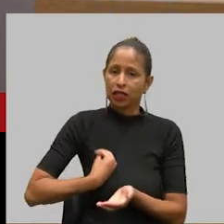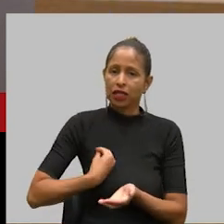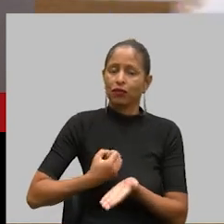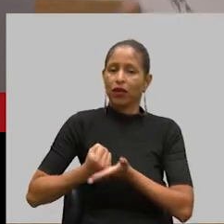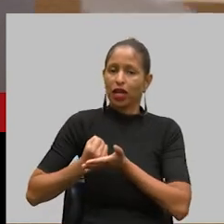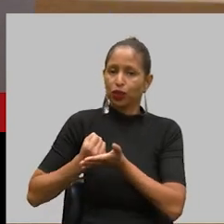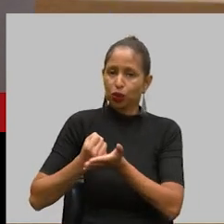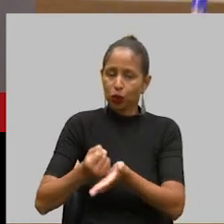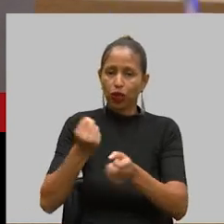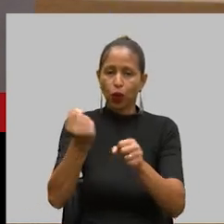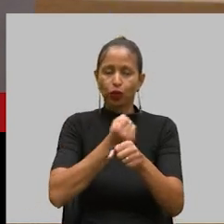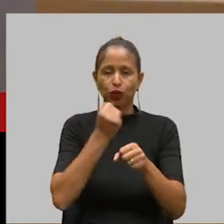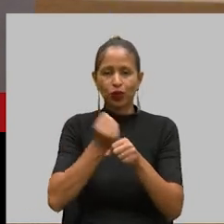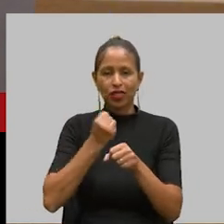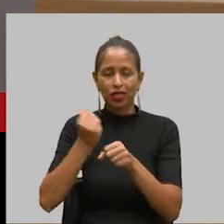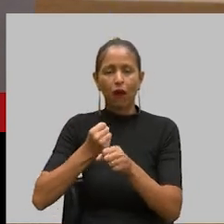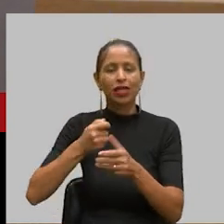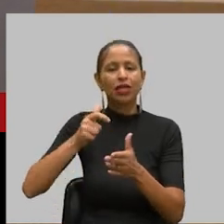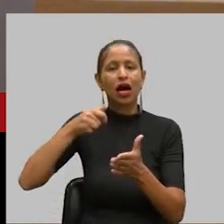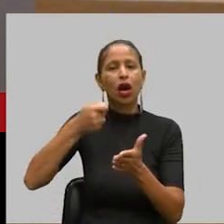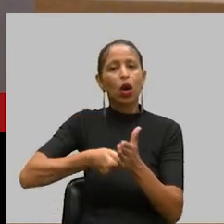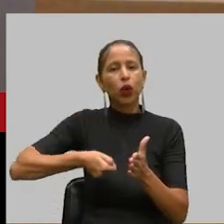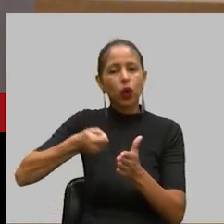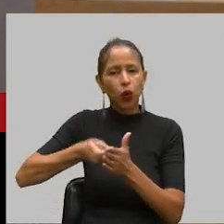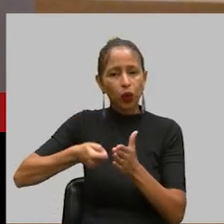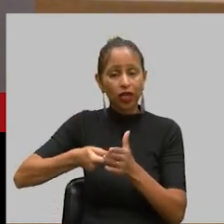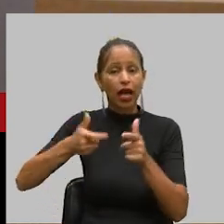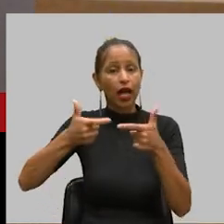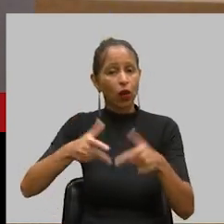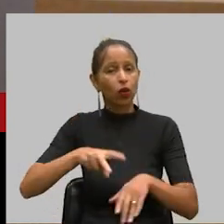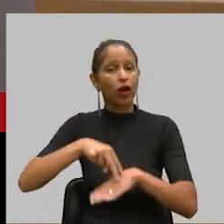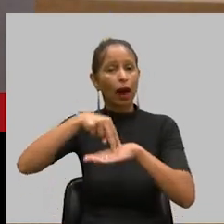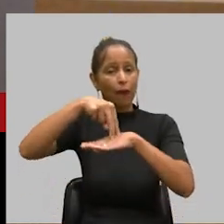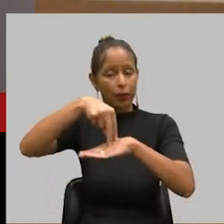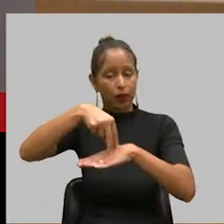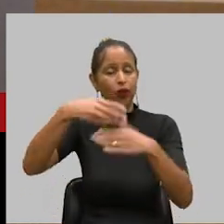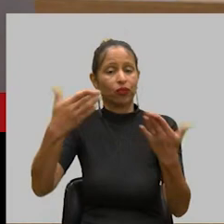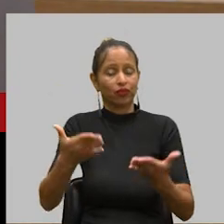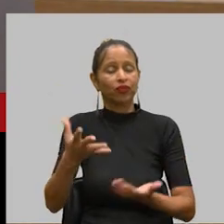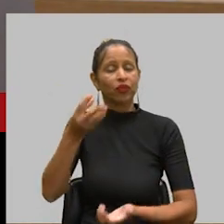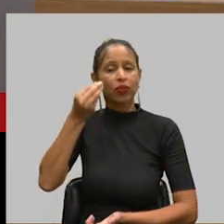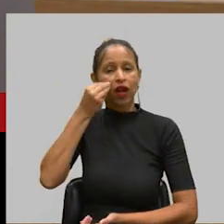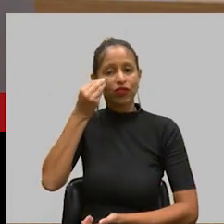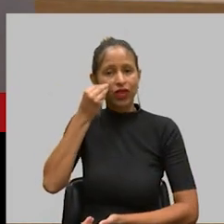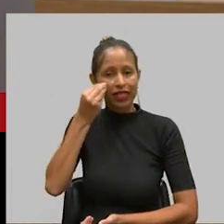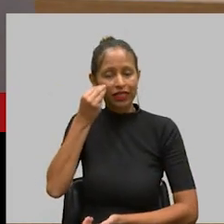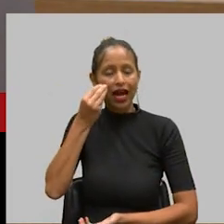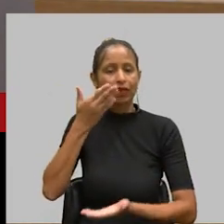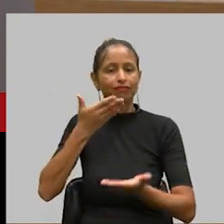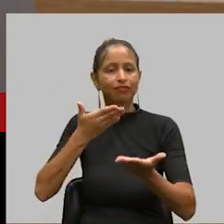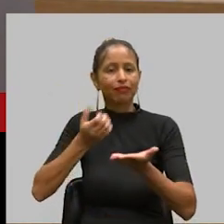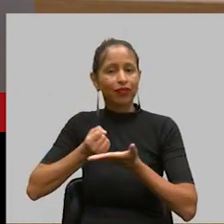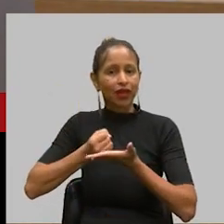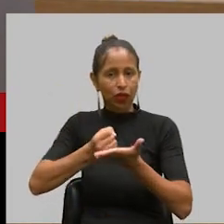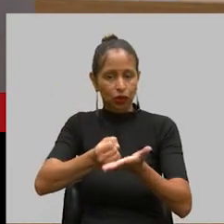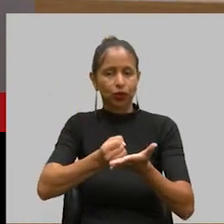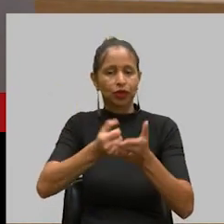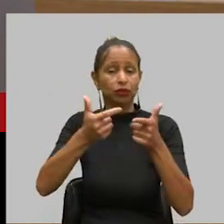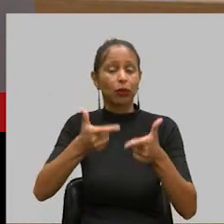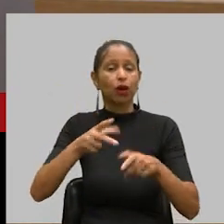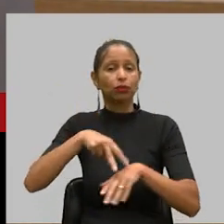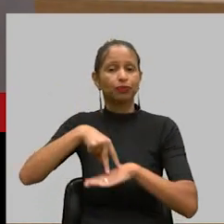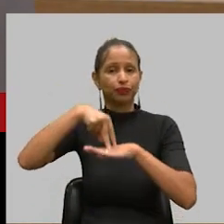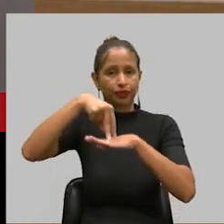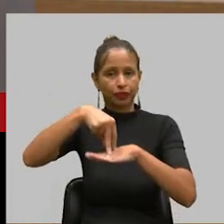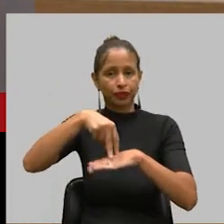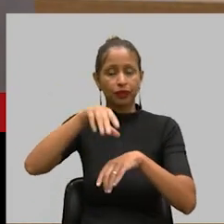construir essa essa luta então é esse lugar que eu ocupo então vou tentar dar as contribuições a partir deste lugar eu